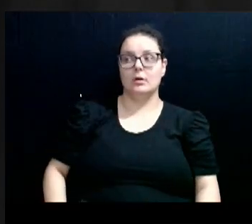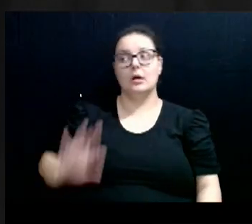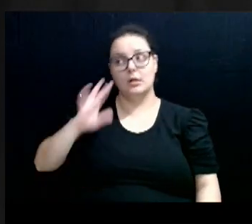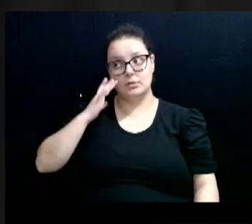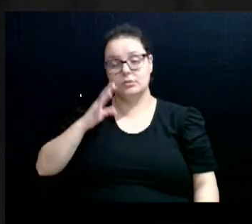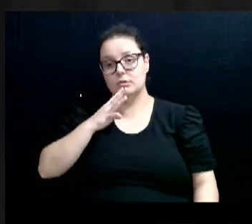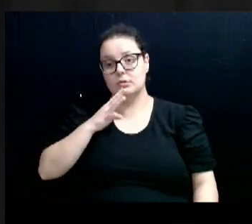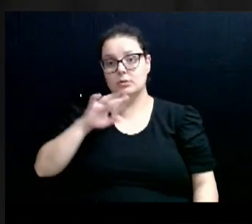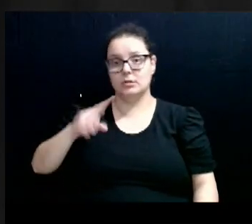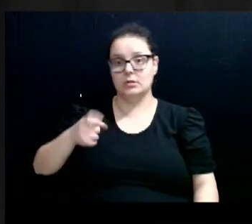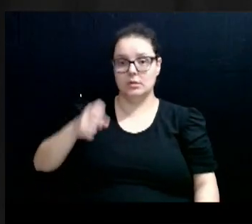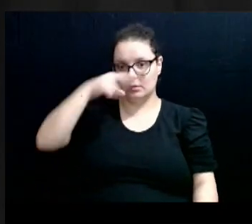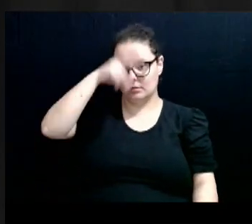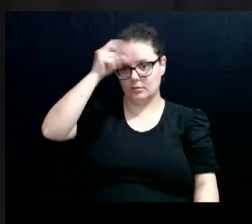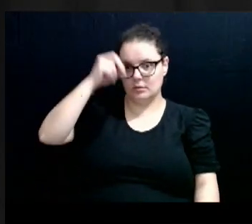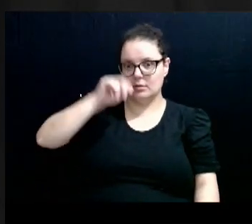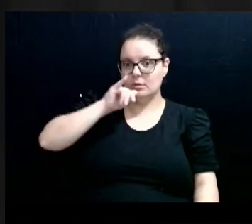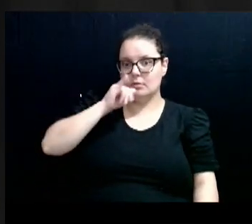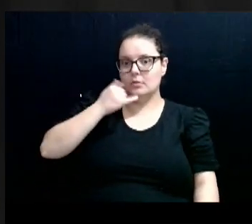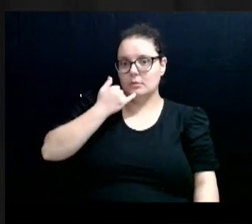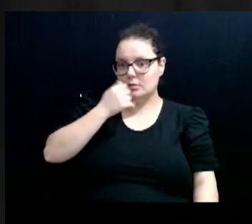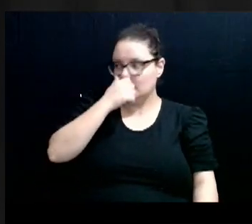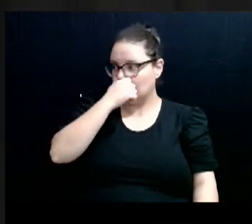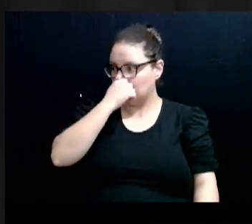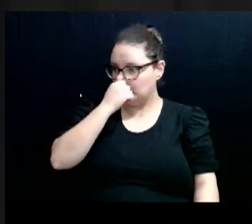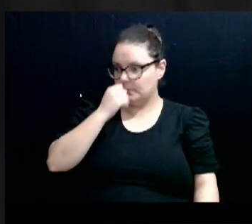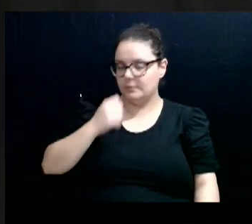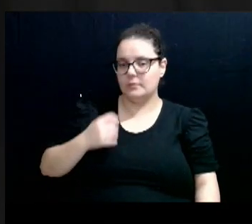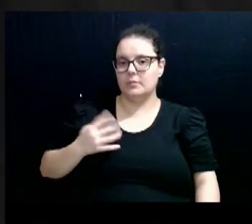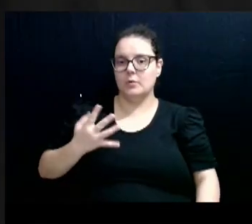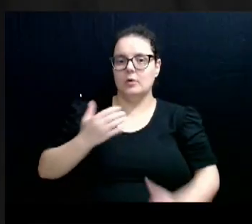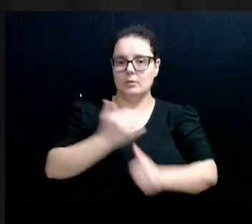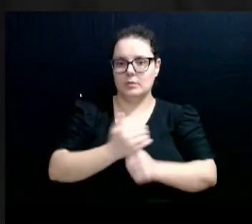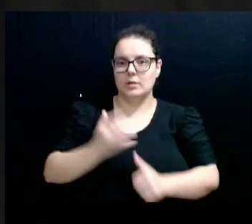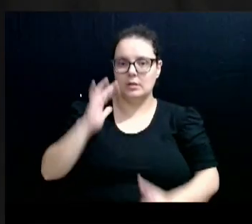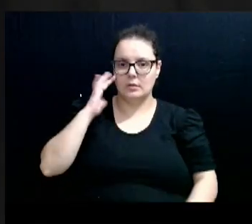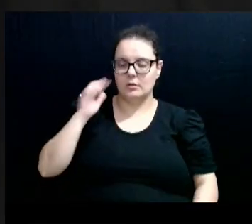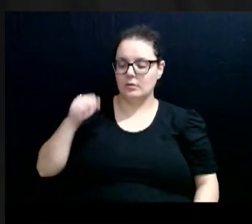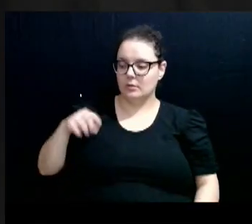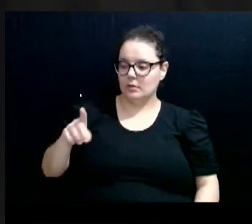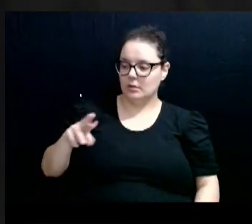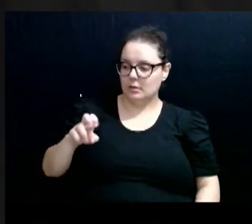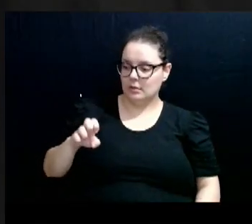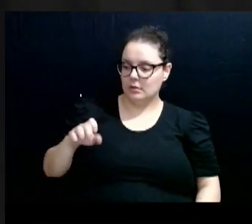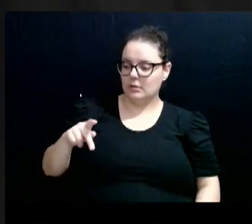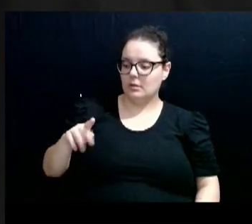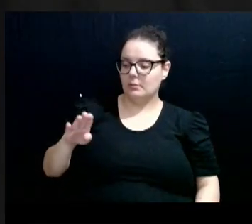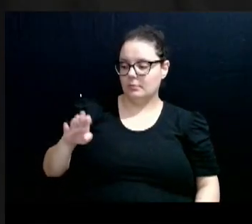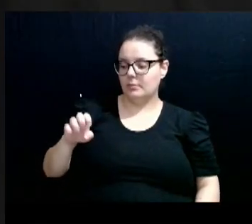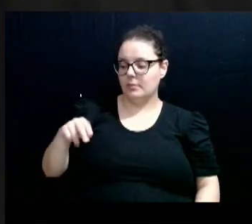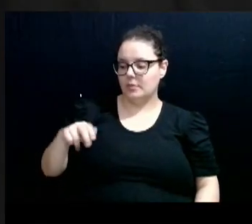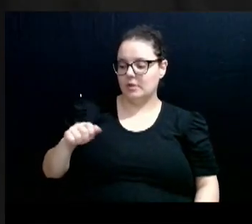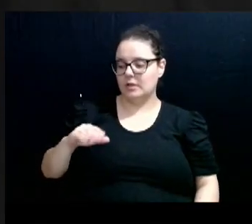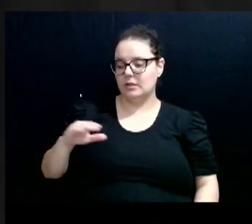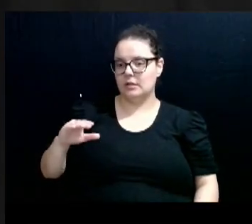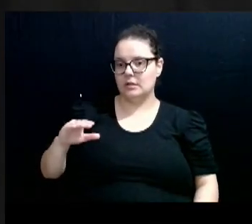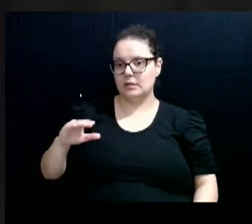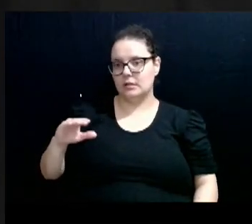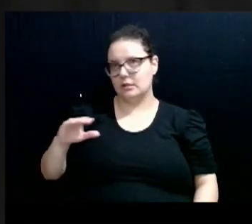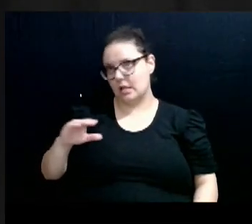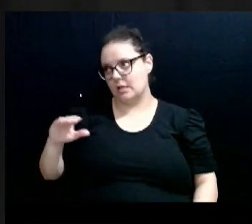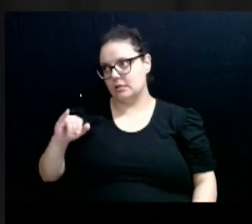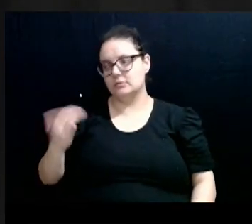por muito tempo, acho que teve 4 mandatos em Jundiaí, o André Benassi, sim, ele que me viu dando aula e me